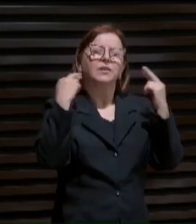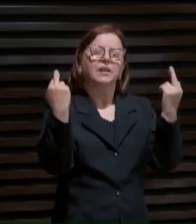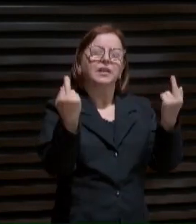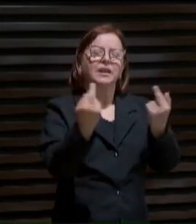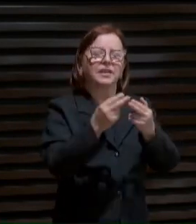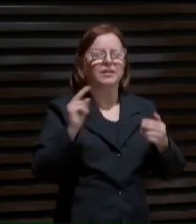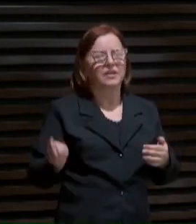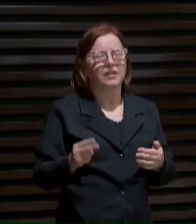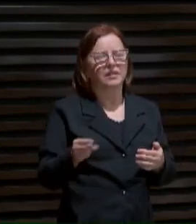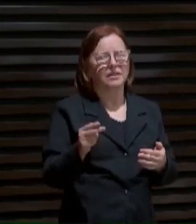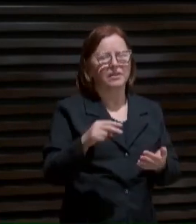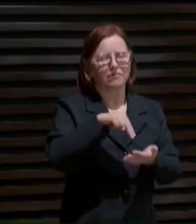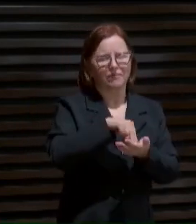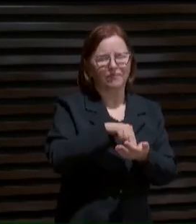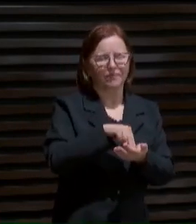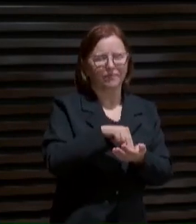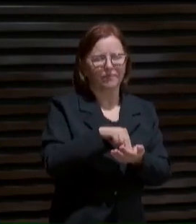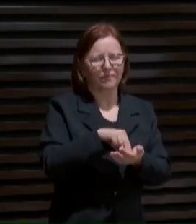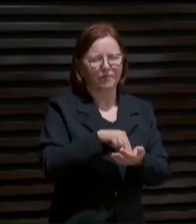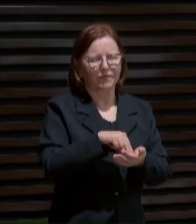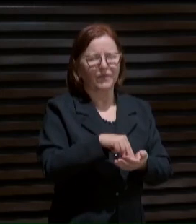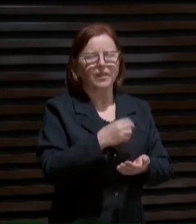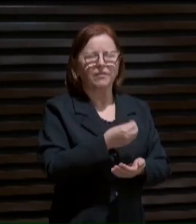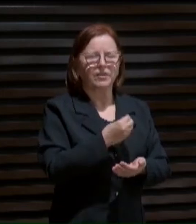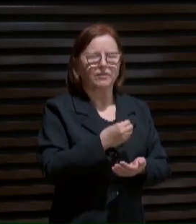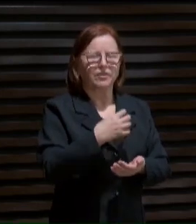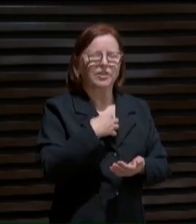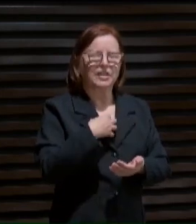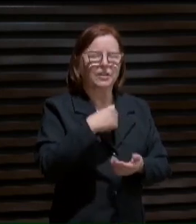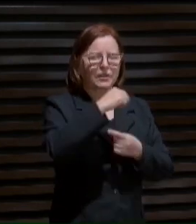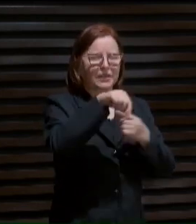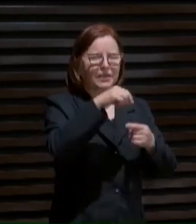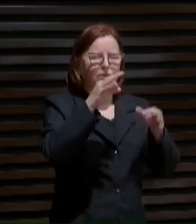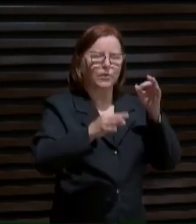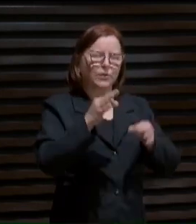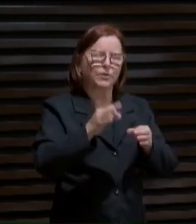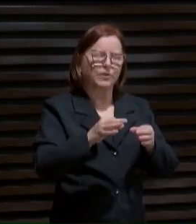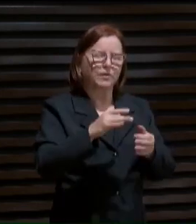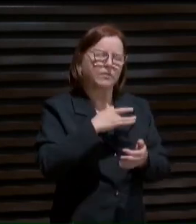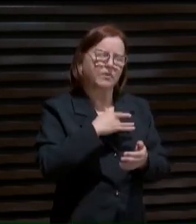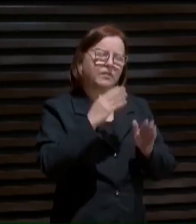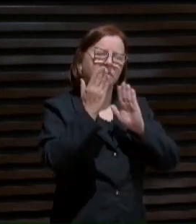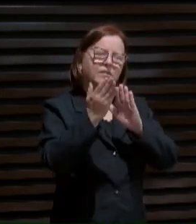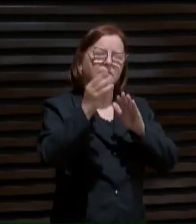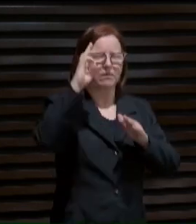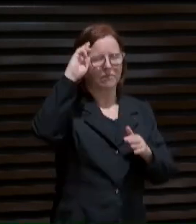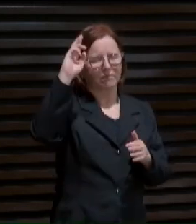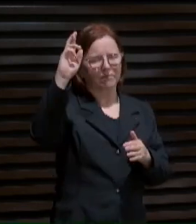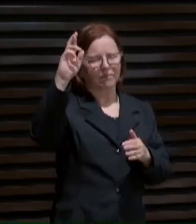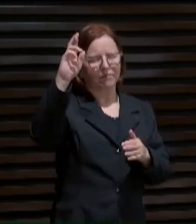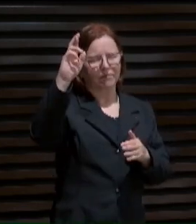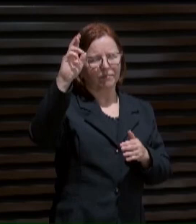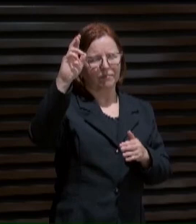eterno inabalável viva de maneira Santa Justa e piedosa diante do senhor